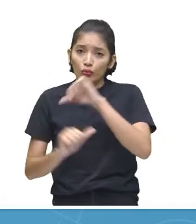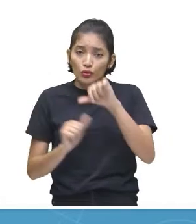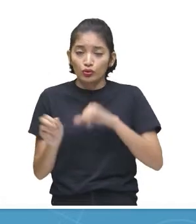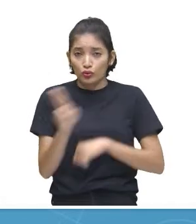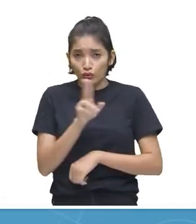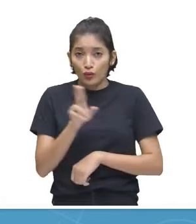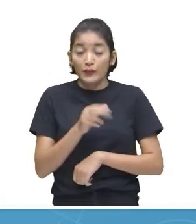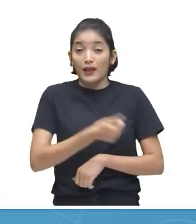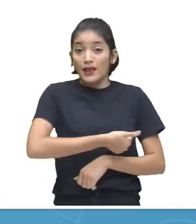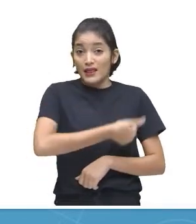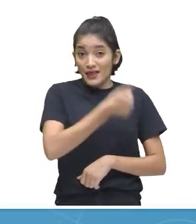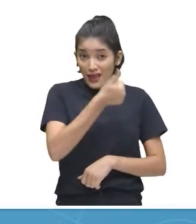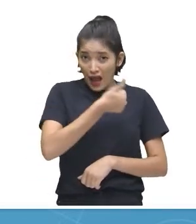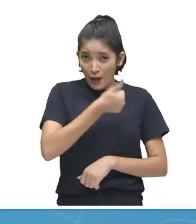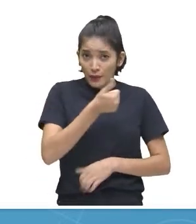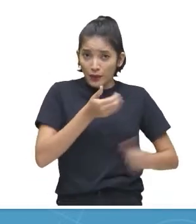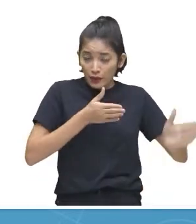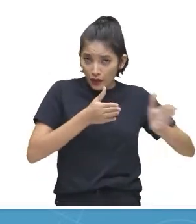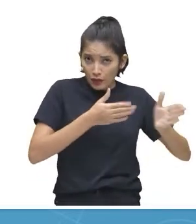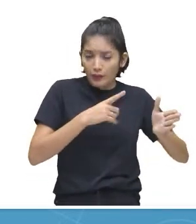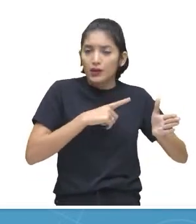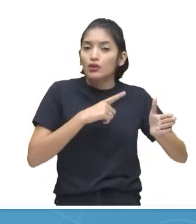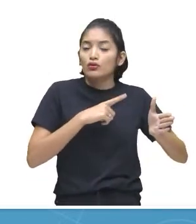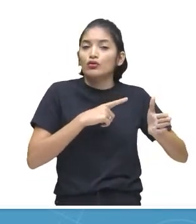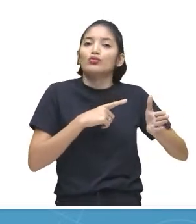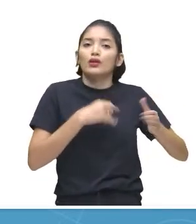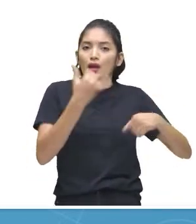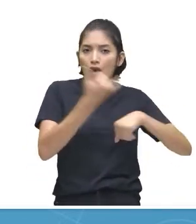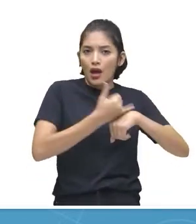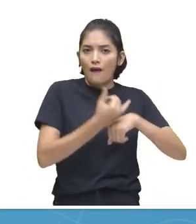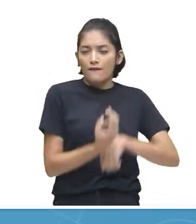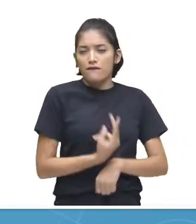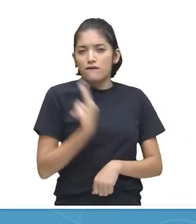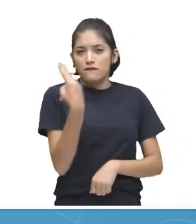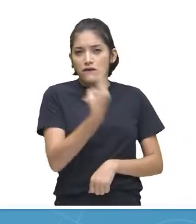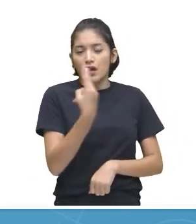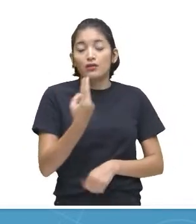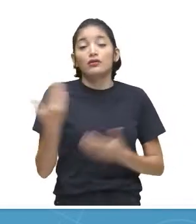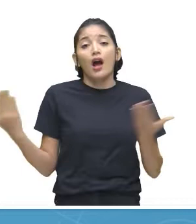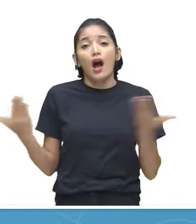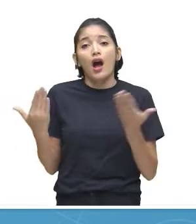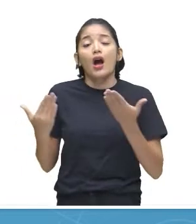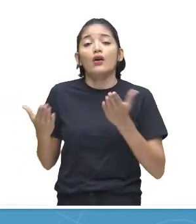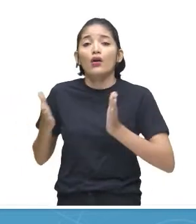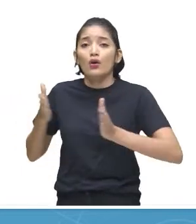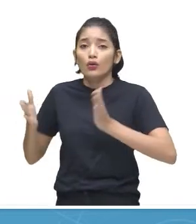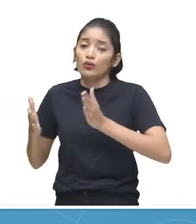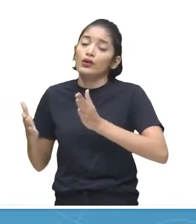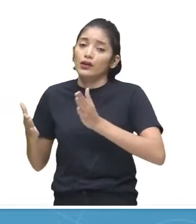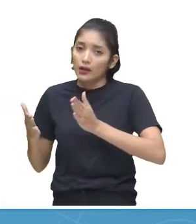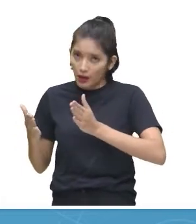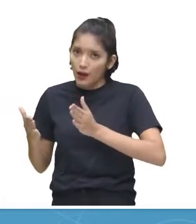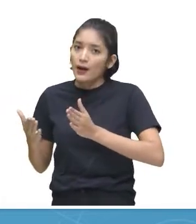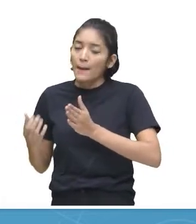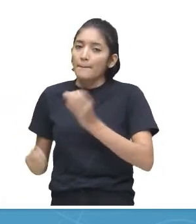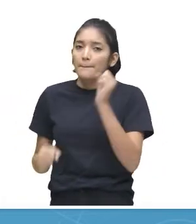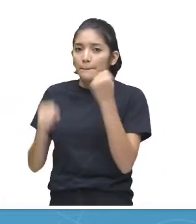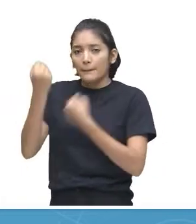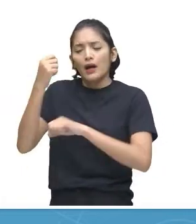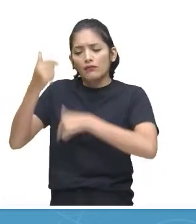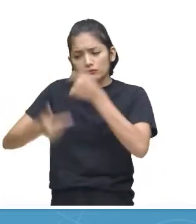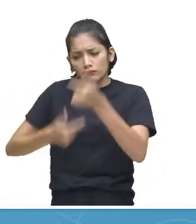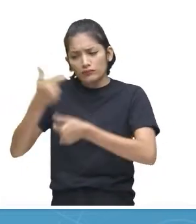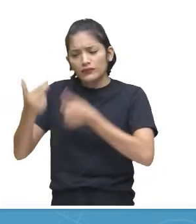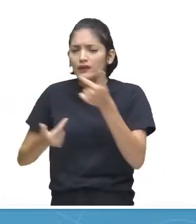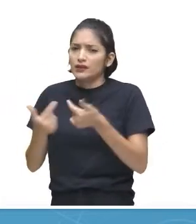parte, no capitalismo comercial, eu tinha acumulação de metais preciosos. Agora eu tenho a produção industrial. Quanto mais eu produzo